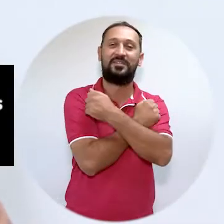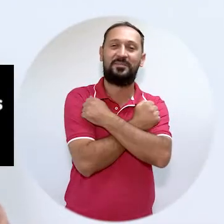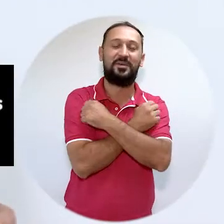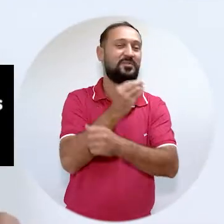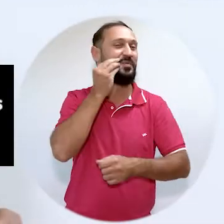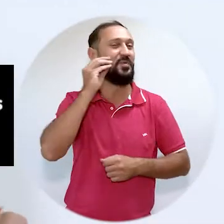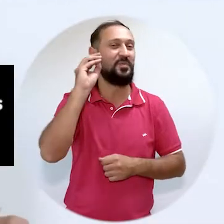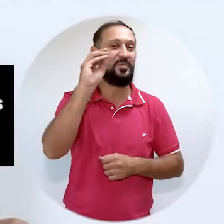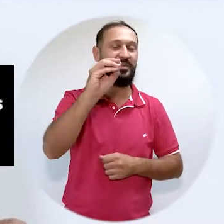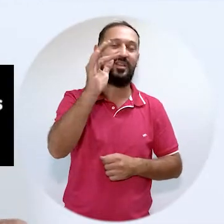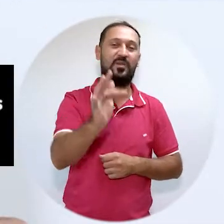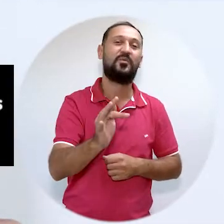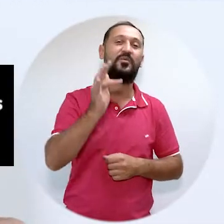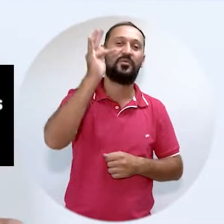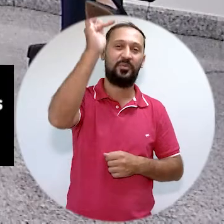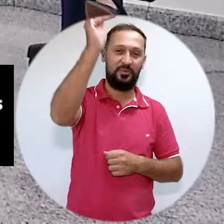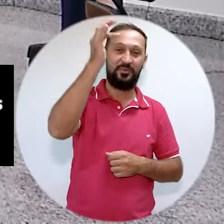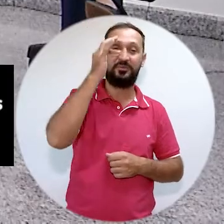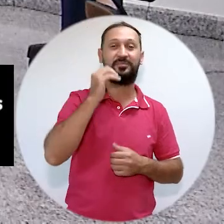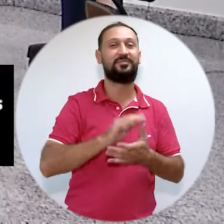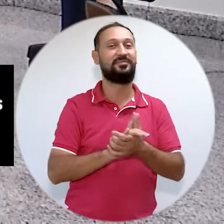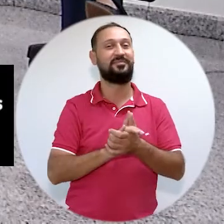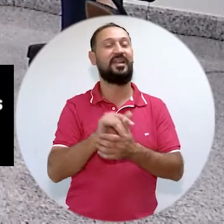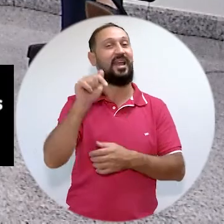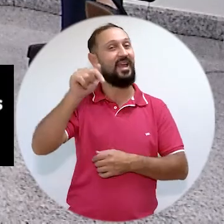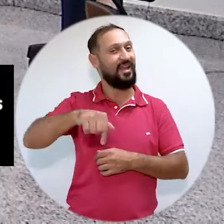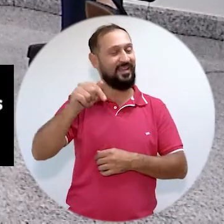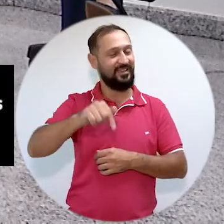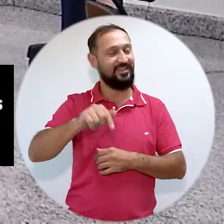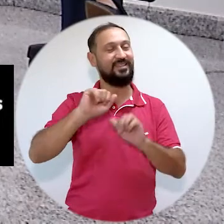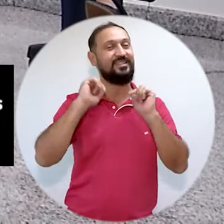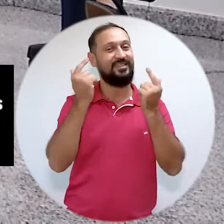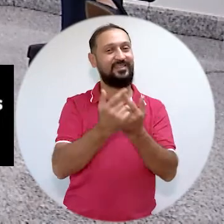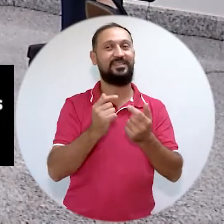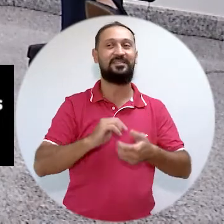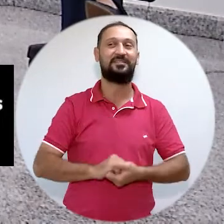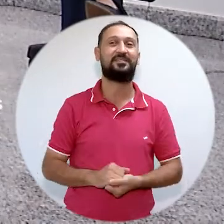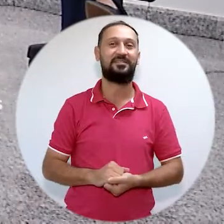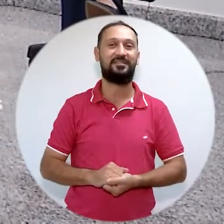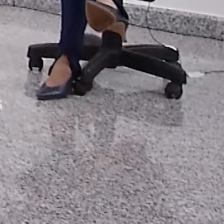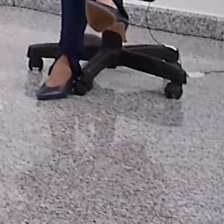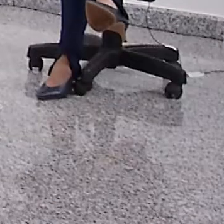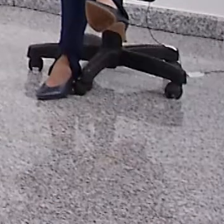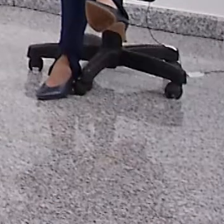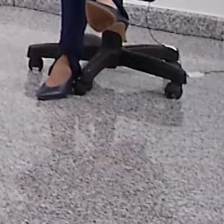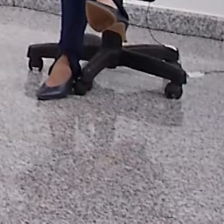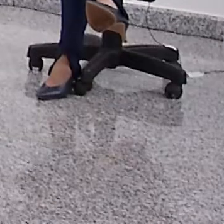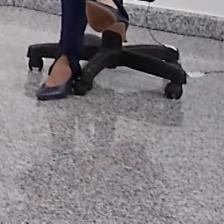tá bom? Um abraço, um beijo e até o próximo Sextou na Assembleia Legislativa.